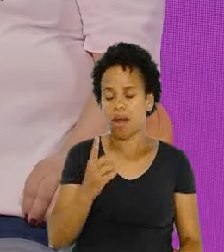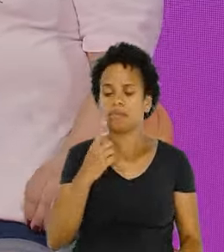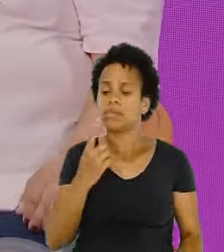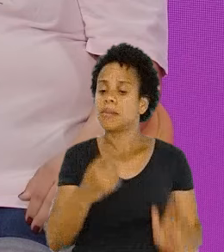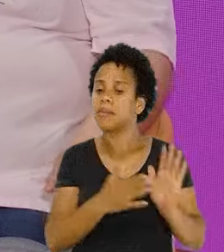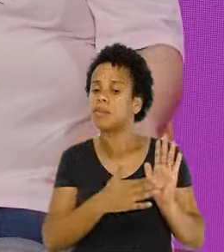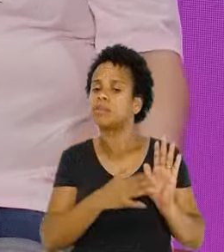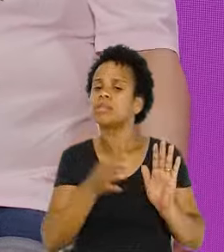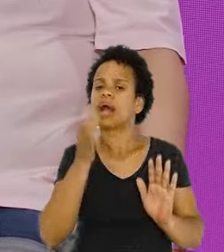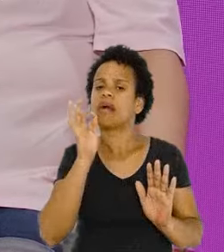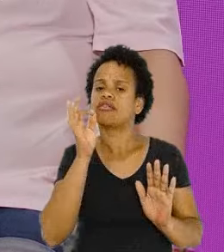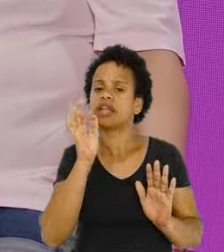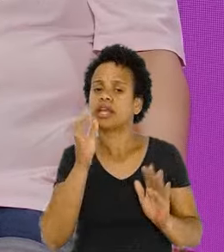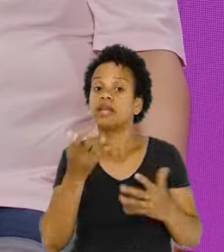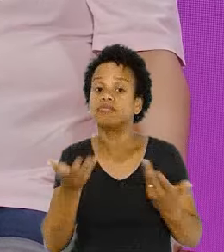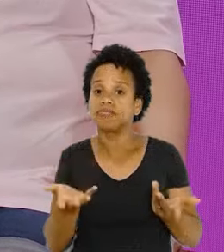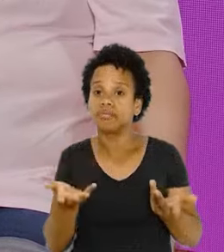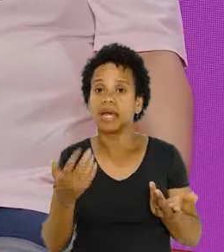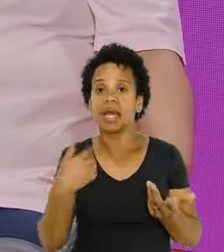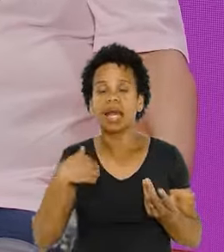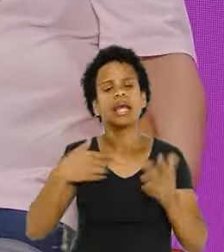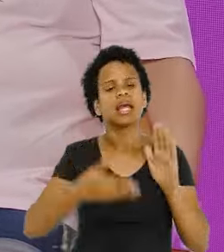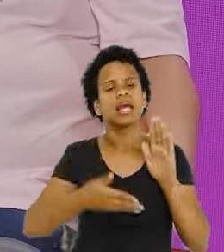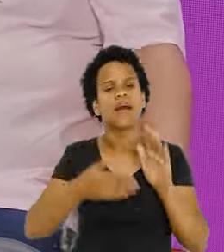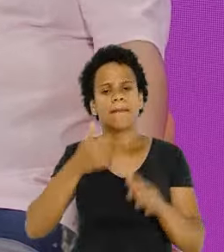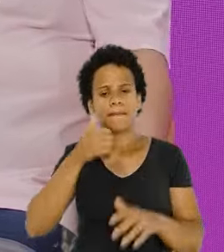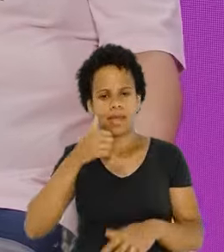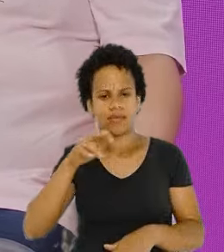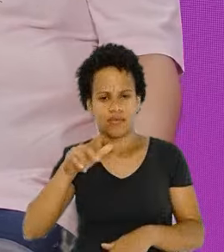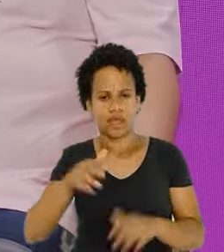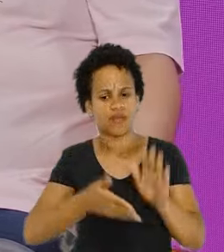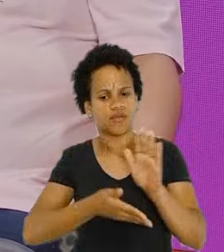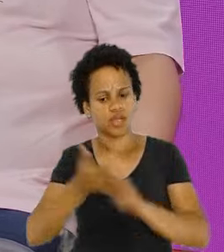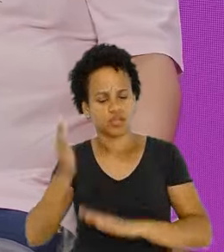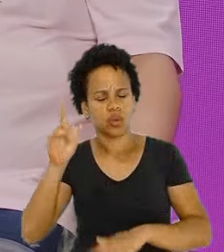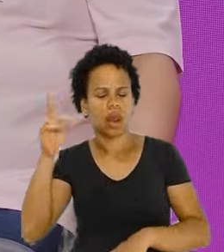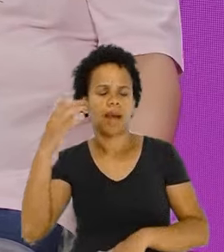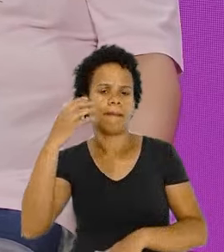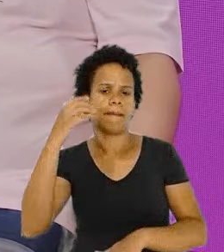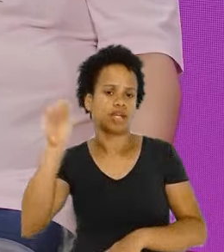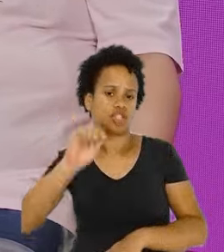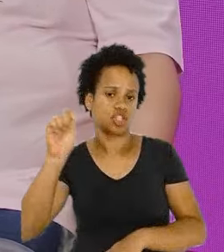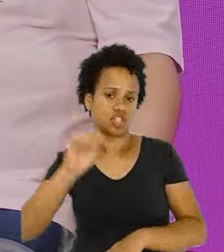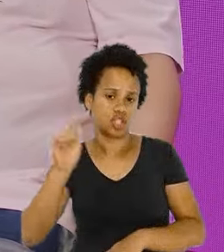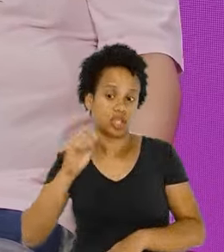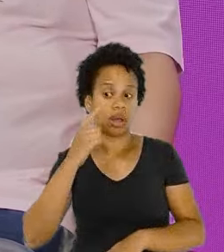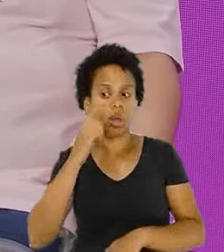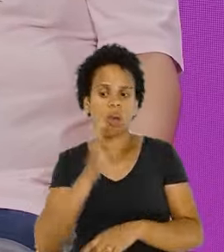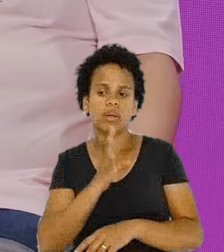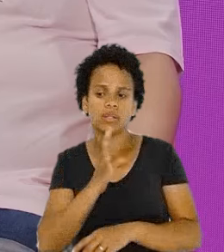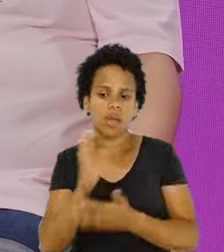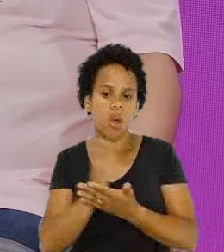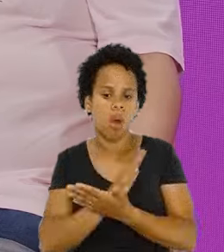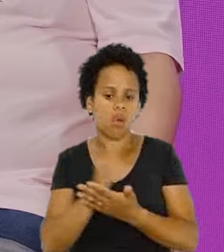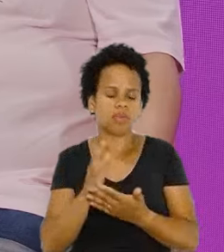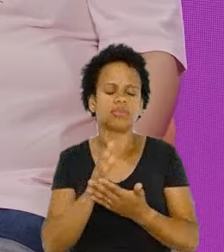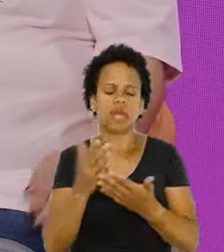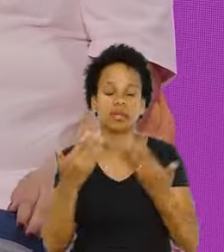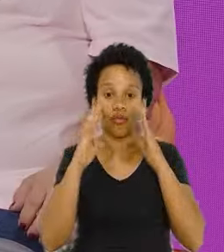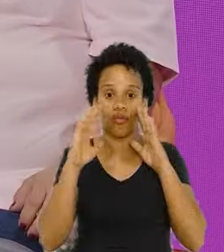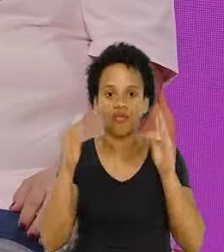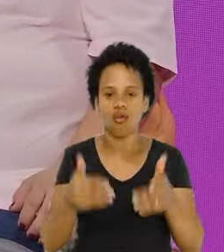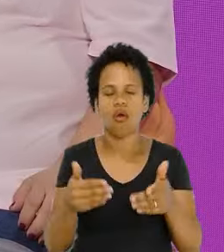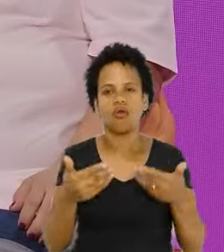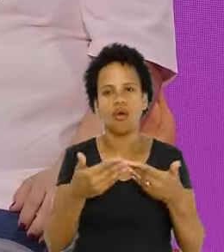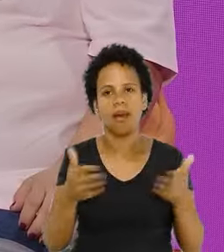cafeteria né eles tinham viajado paraa Argentina lá eles conheceram algum Bistro tal e propôs elá foco nisso Vamos abrir né